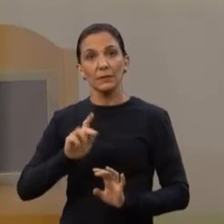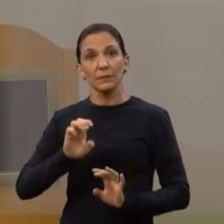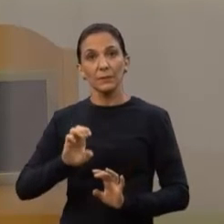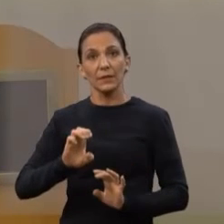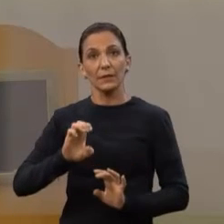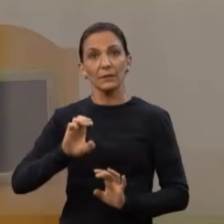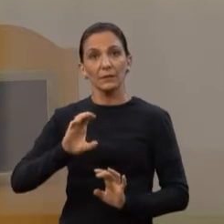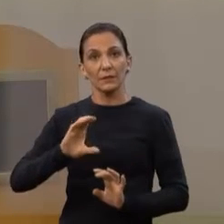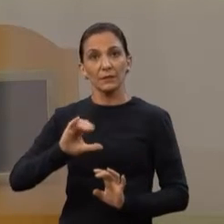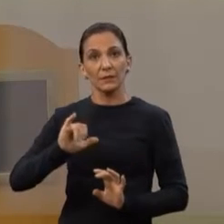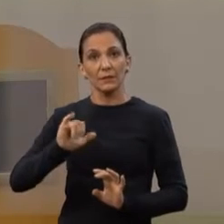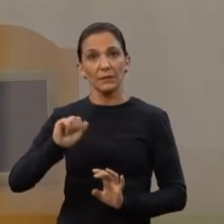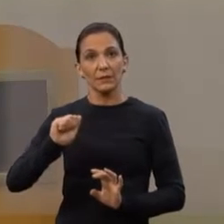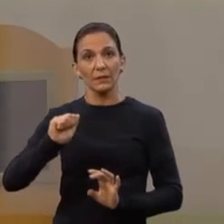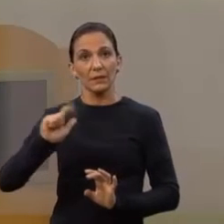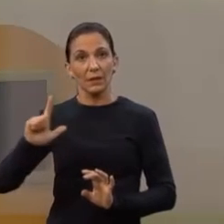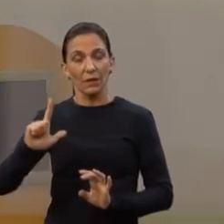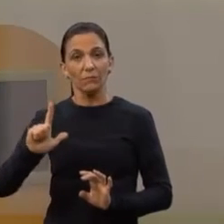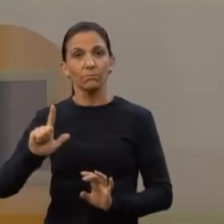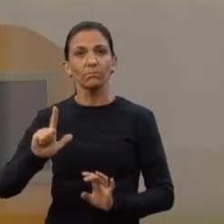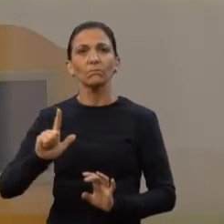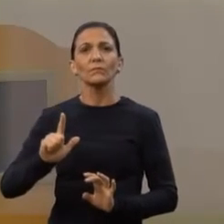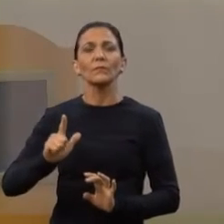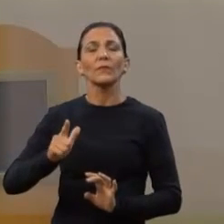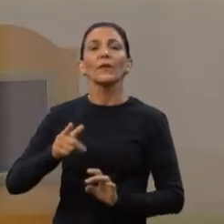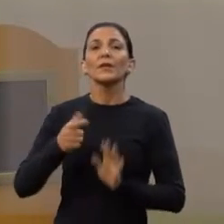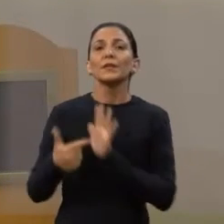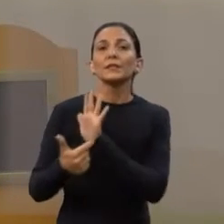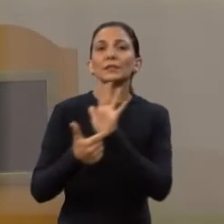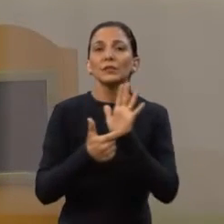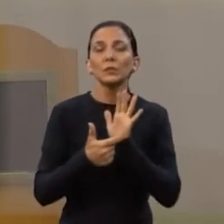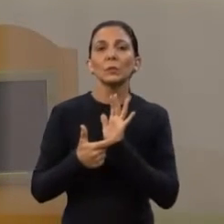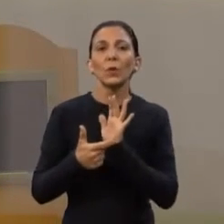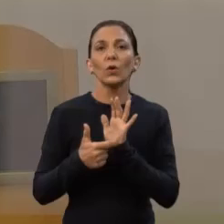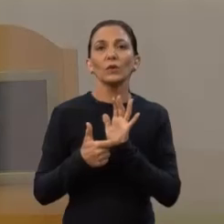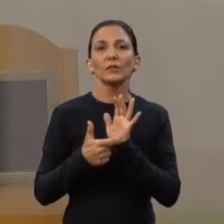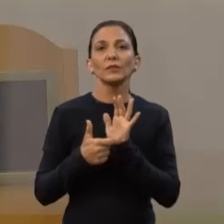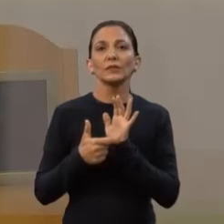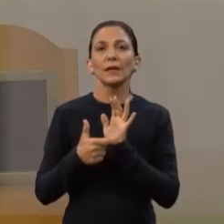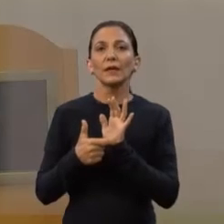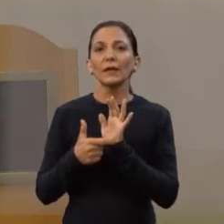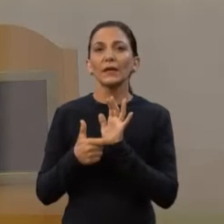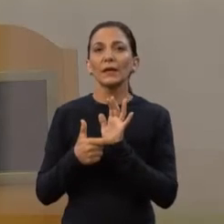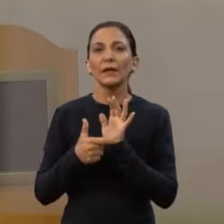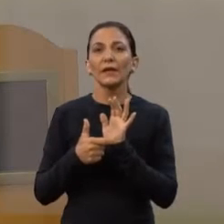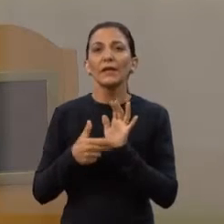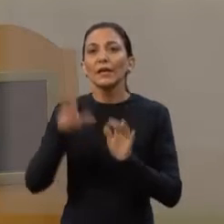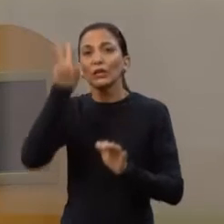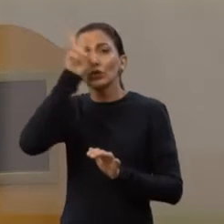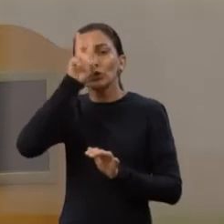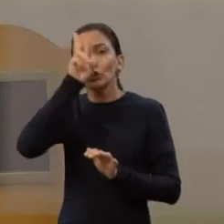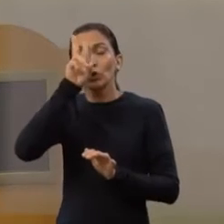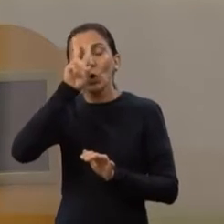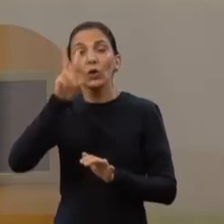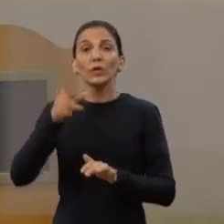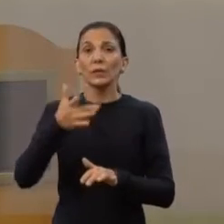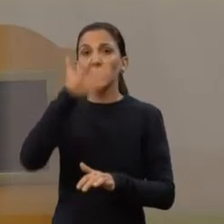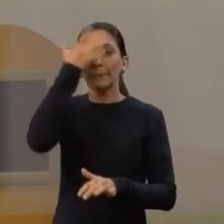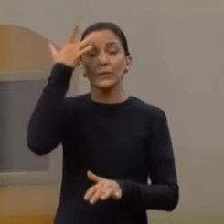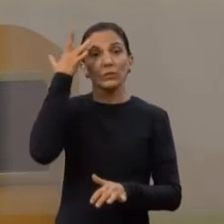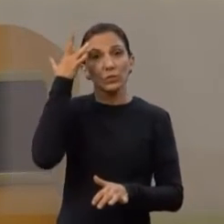vocês me conta um pouquinho dos relatos a partir dos olhos daqueles que vivenciaram